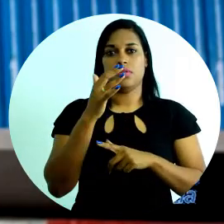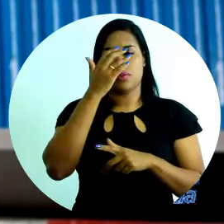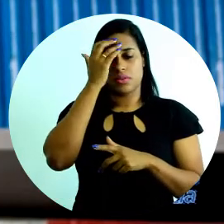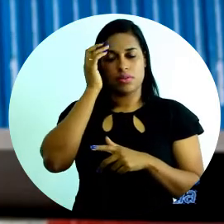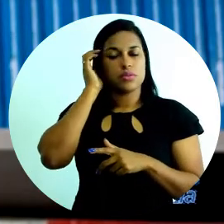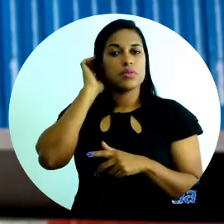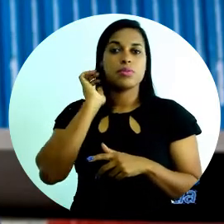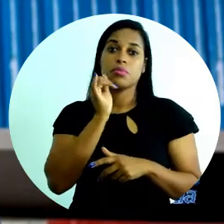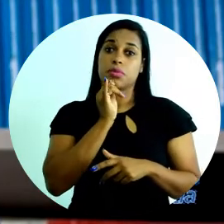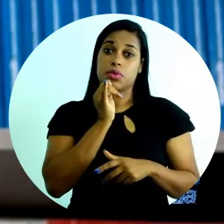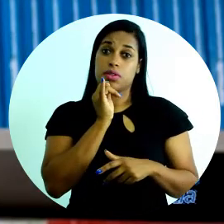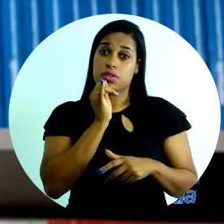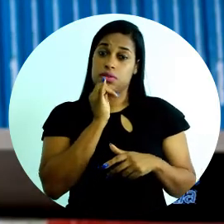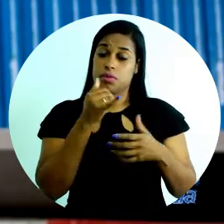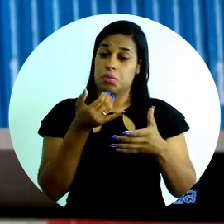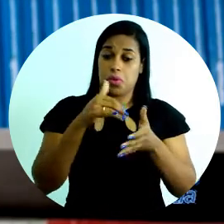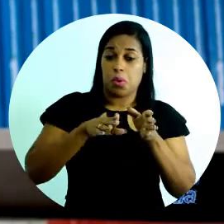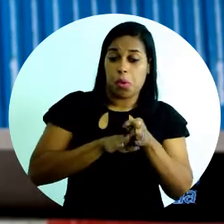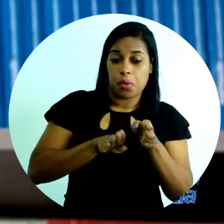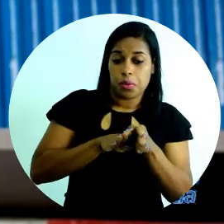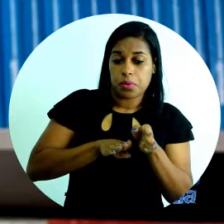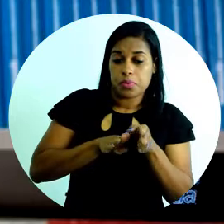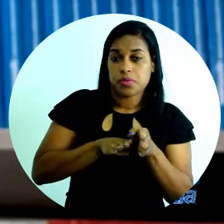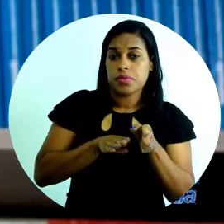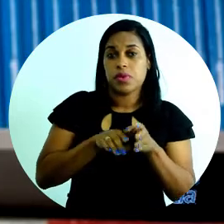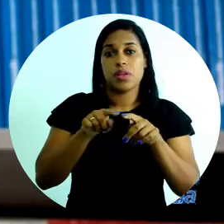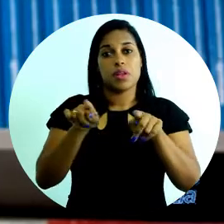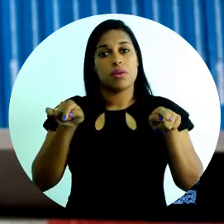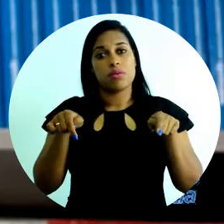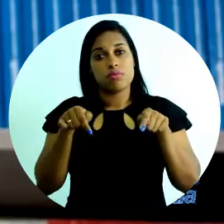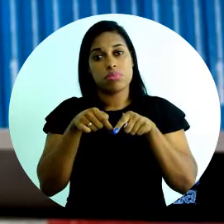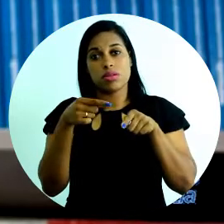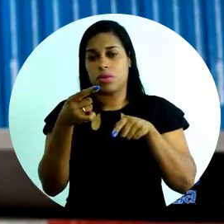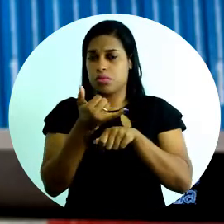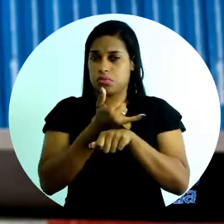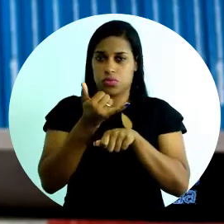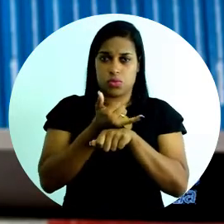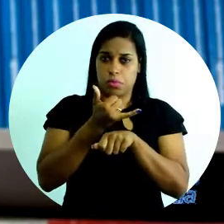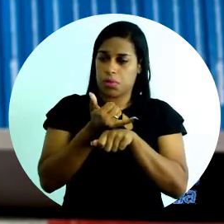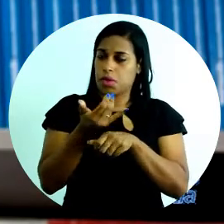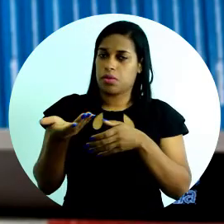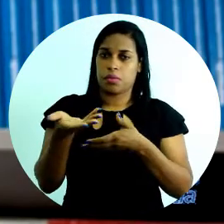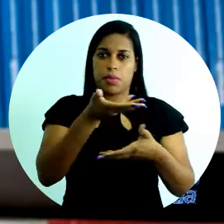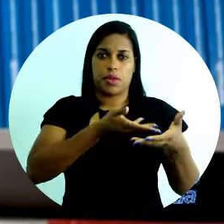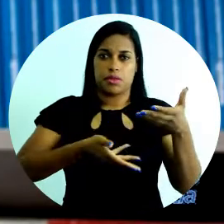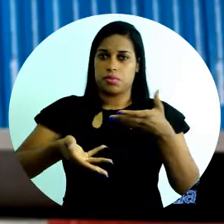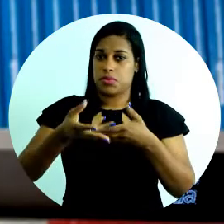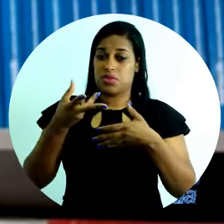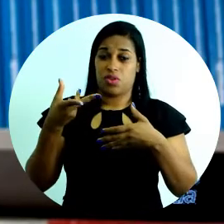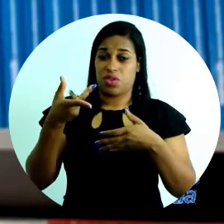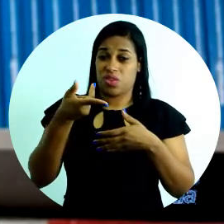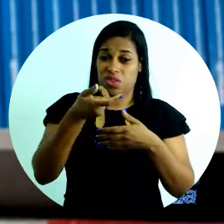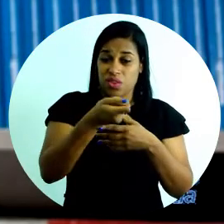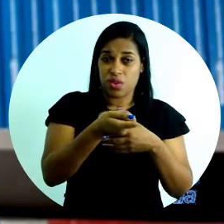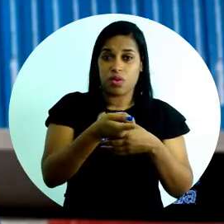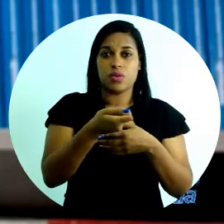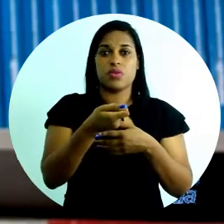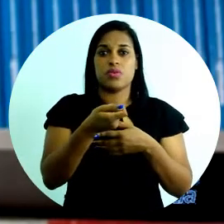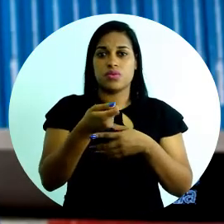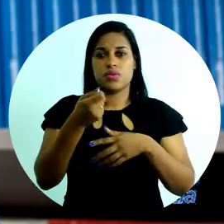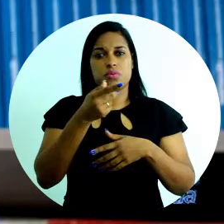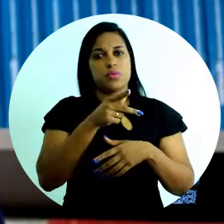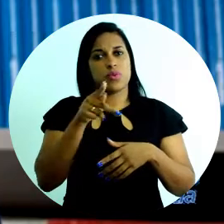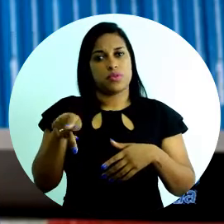segmento. Então, por exemplo, o Conselho de Classe é um instrumento de participação onde